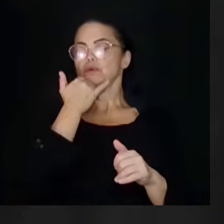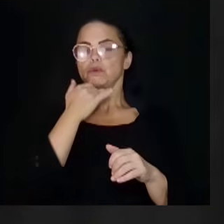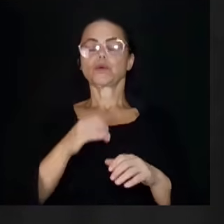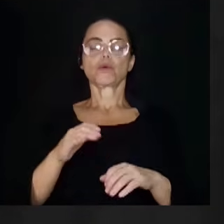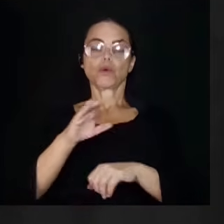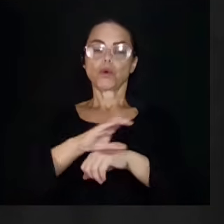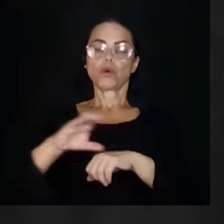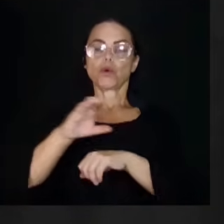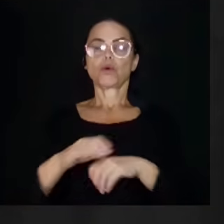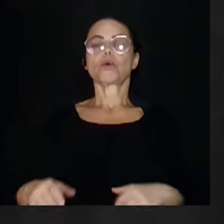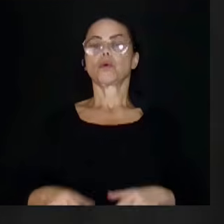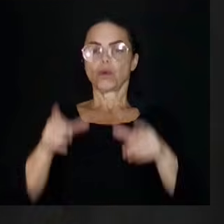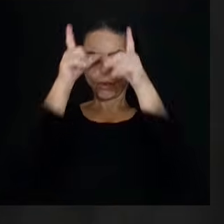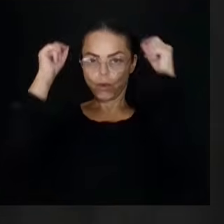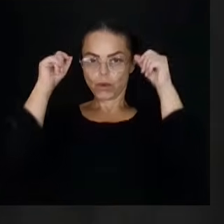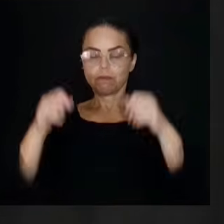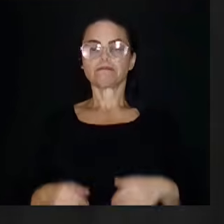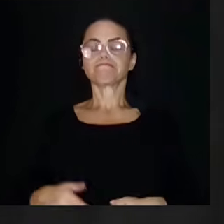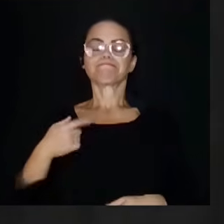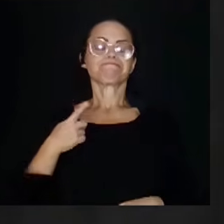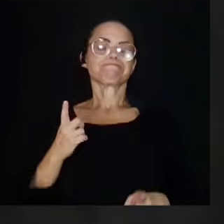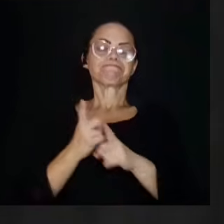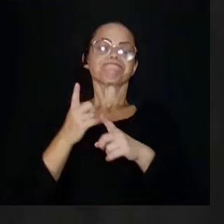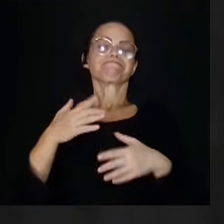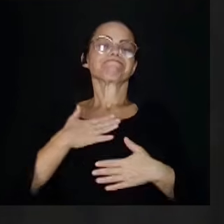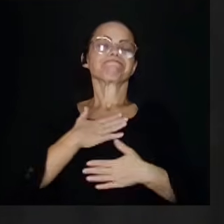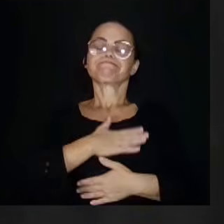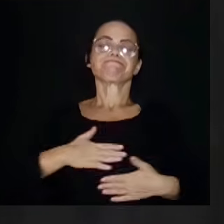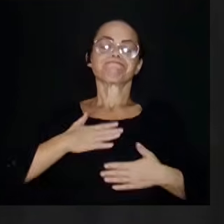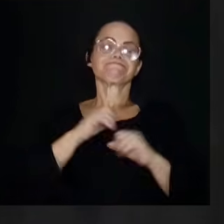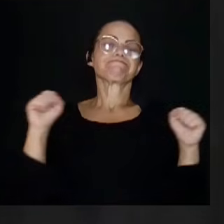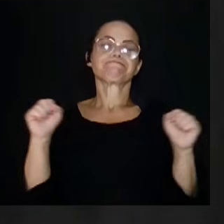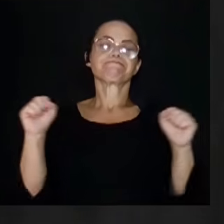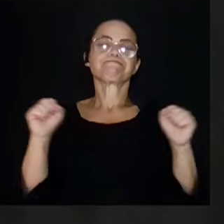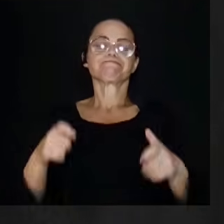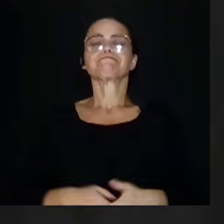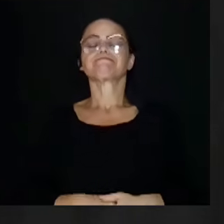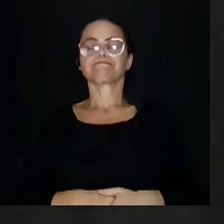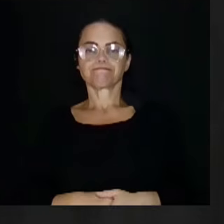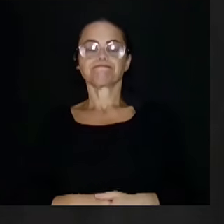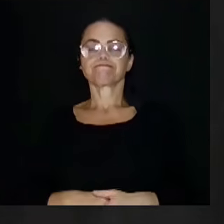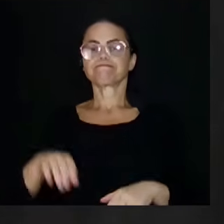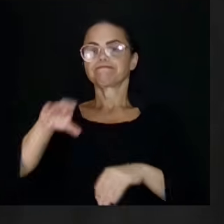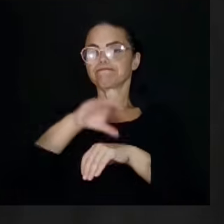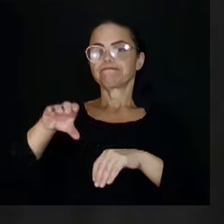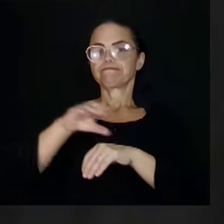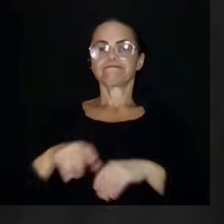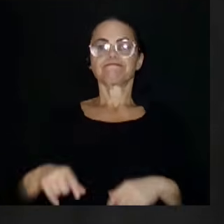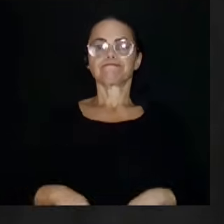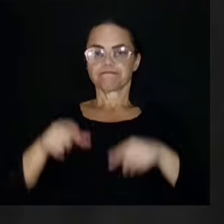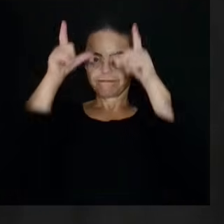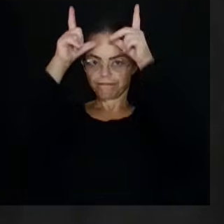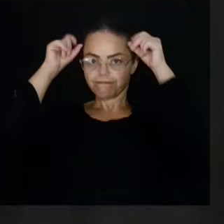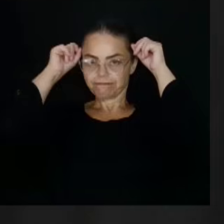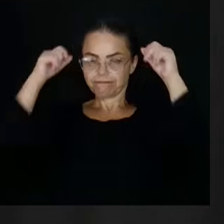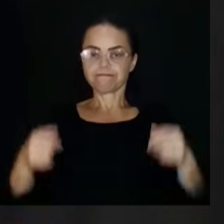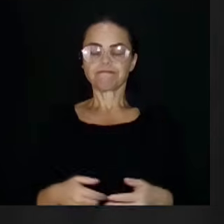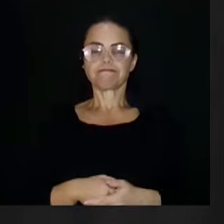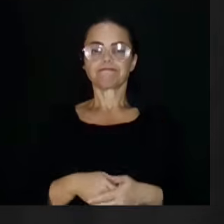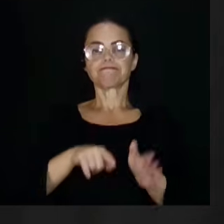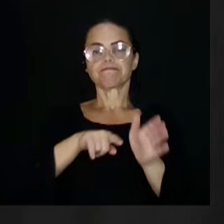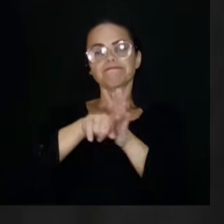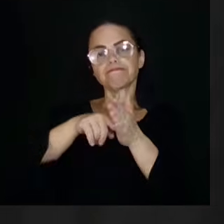enfermagem, eu me encontrei. Dali eu fiz o curso de enfermagem, né? Eu acho que a penúltima turma